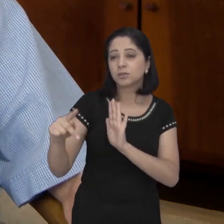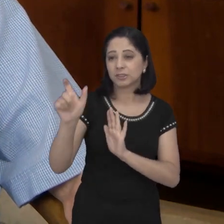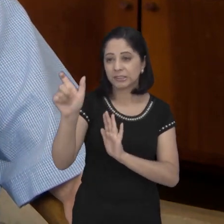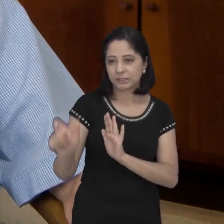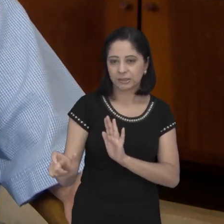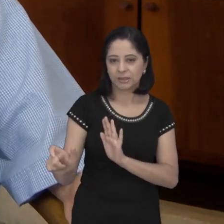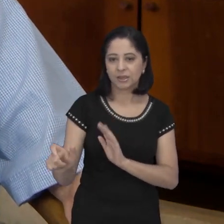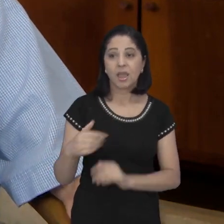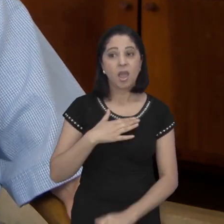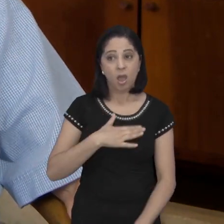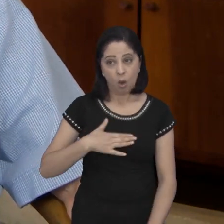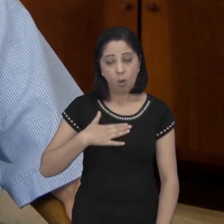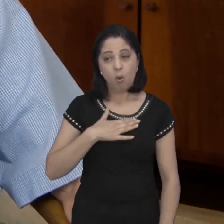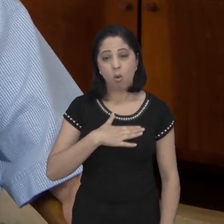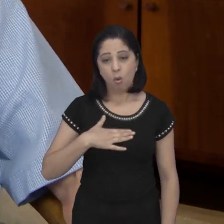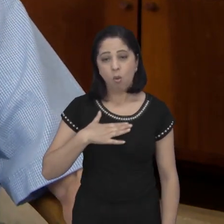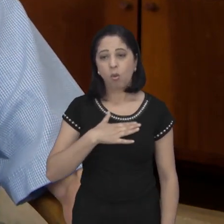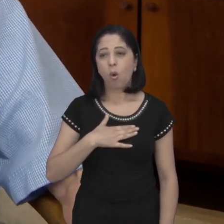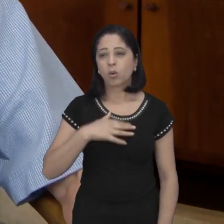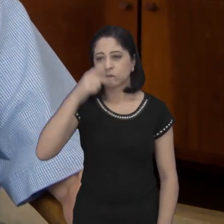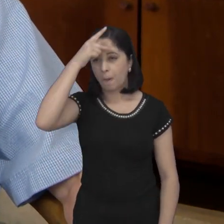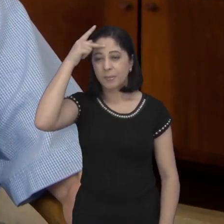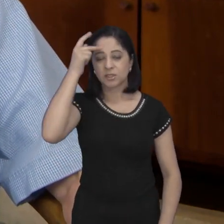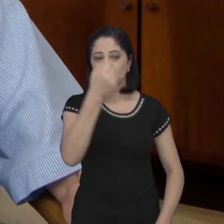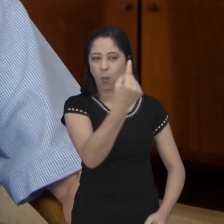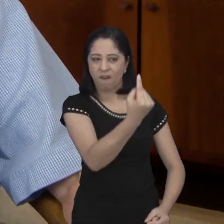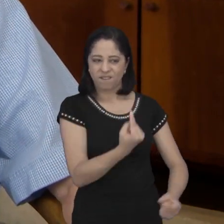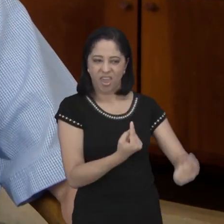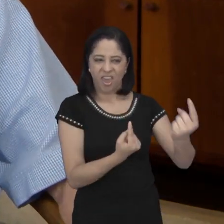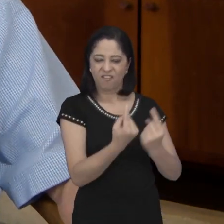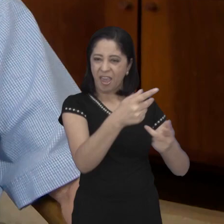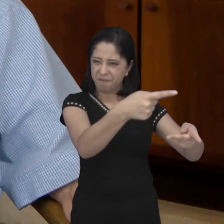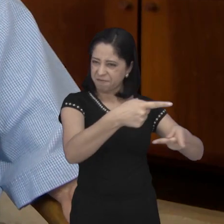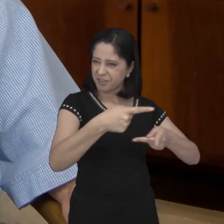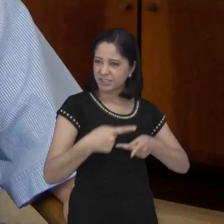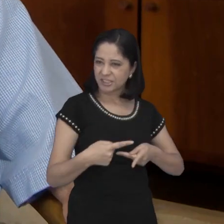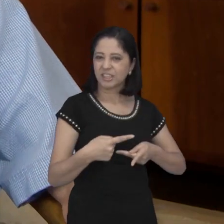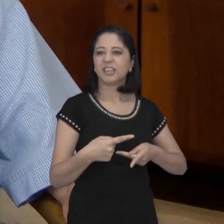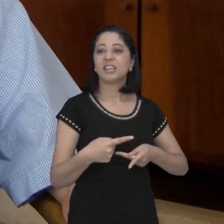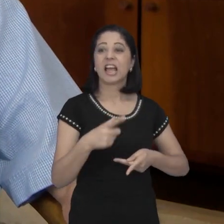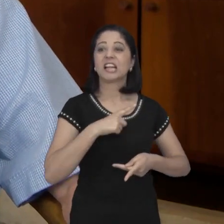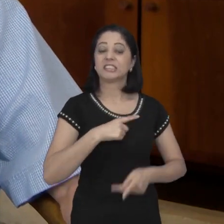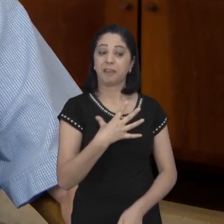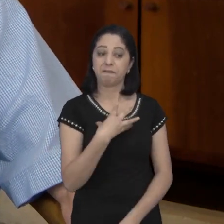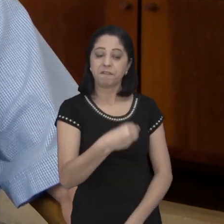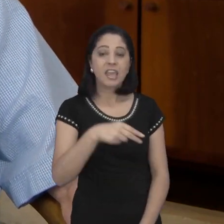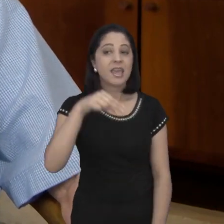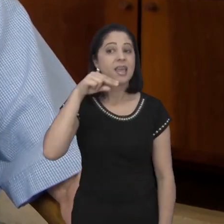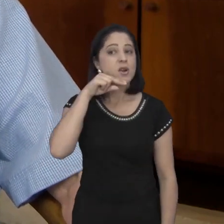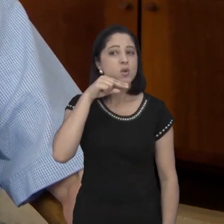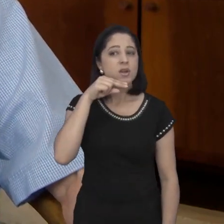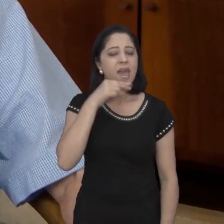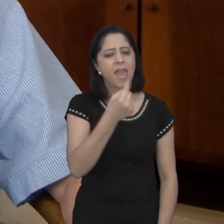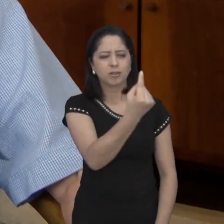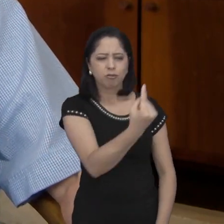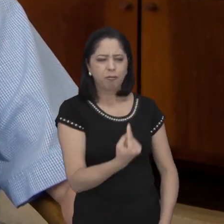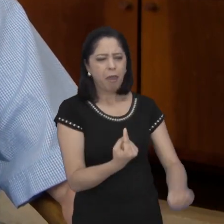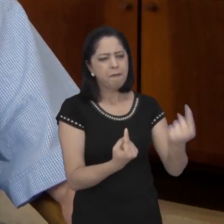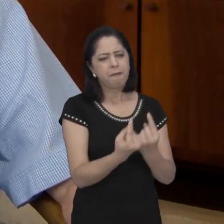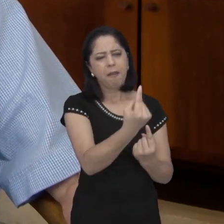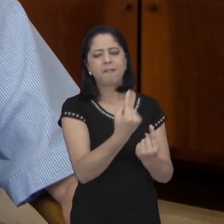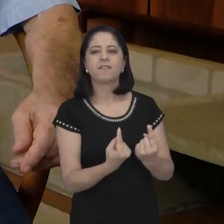residência familiar, né, em todo o percurso da sua vida,